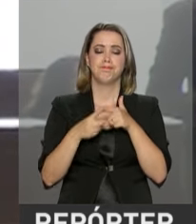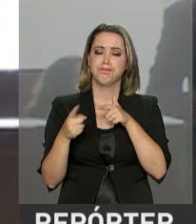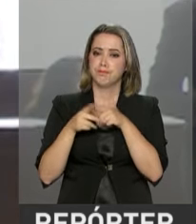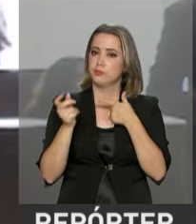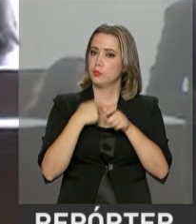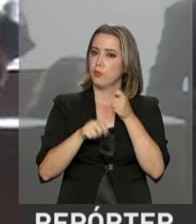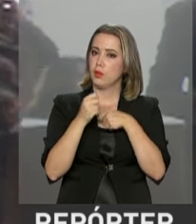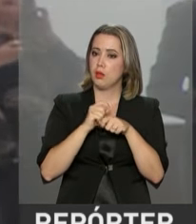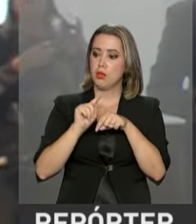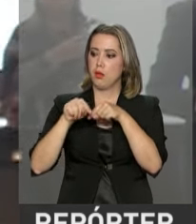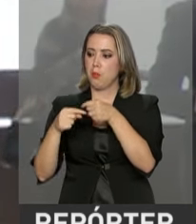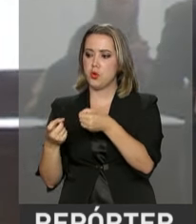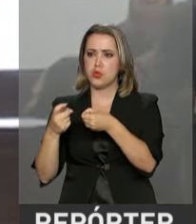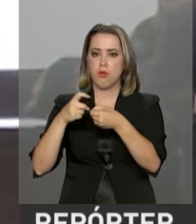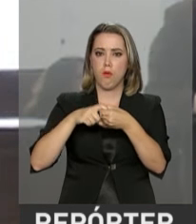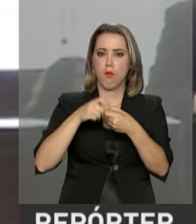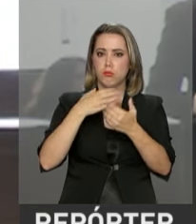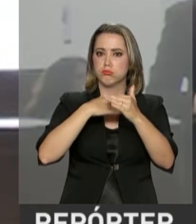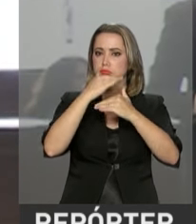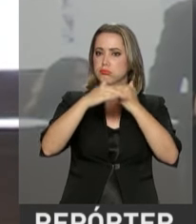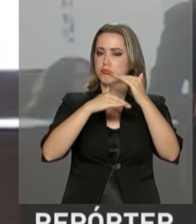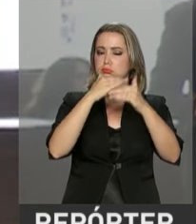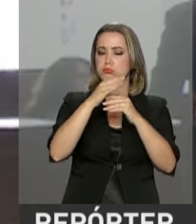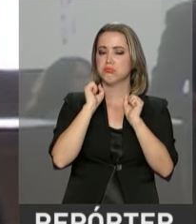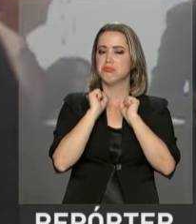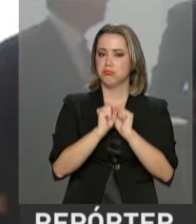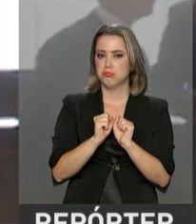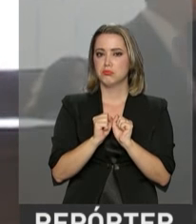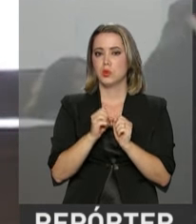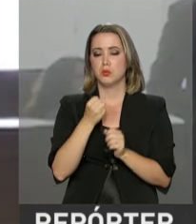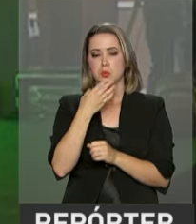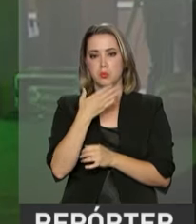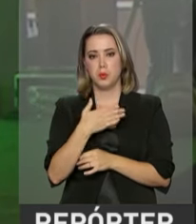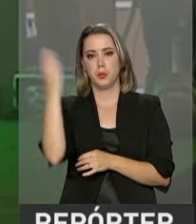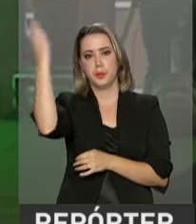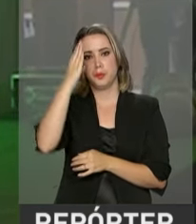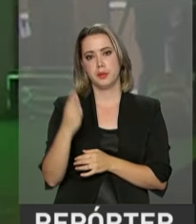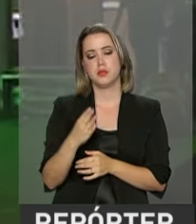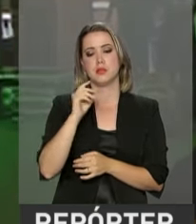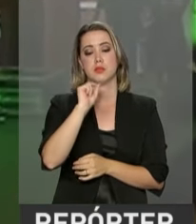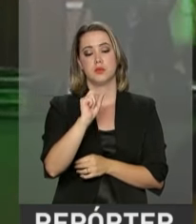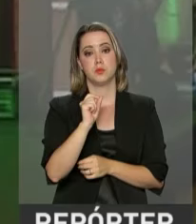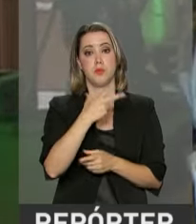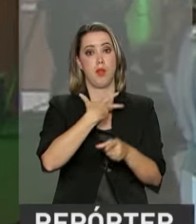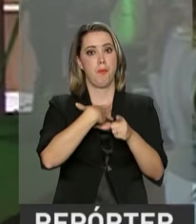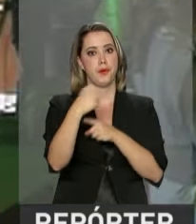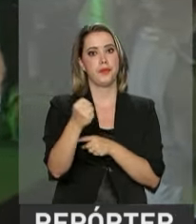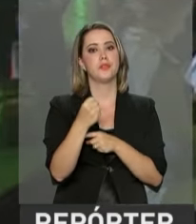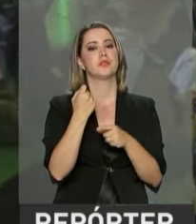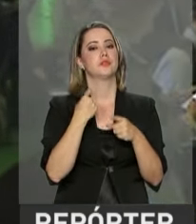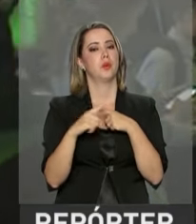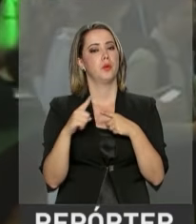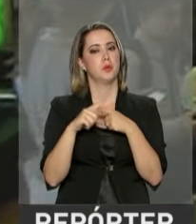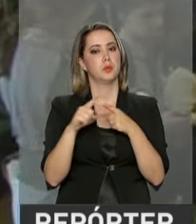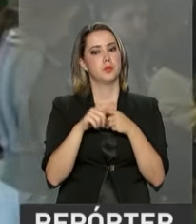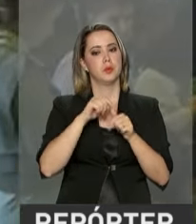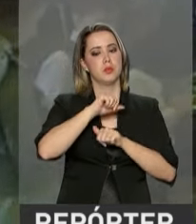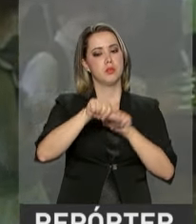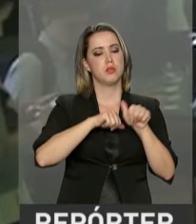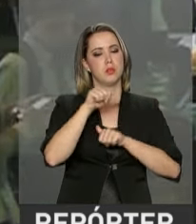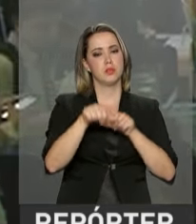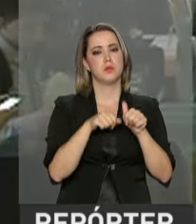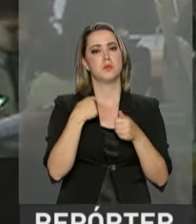também a retomada que pode ser muito útil ao brasil e para sair da crise além de reformas e mudanças o brasil